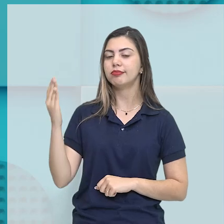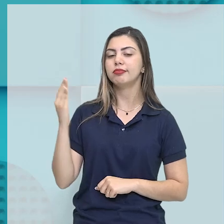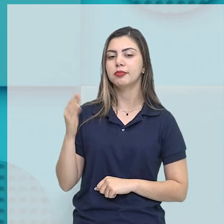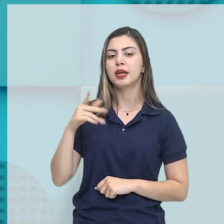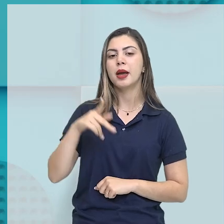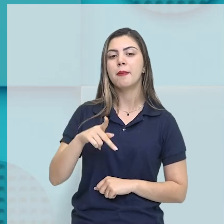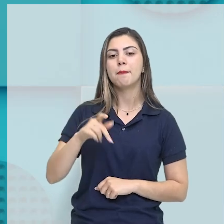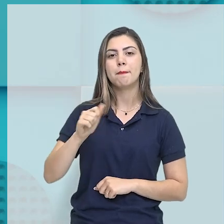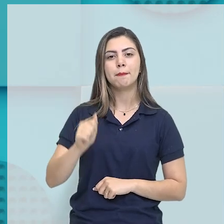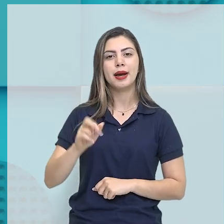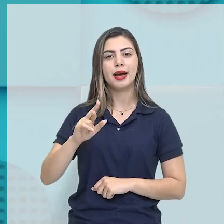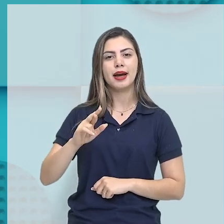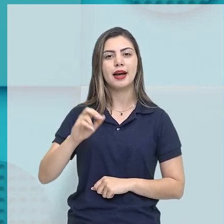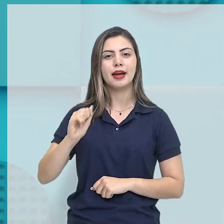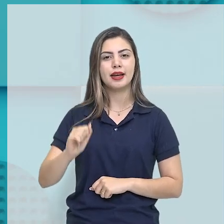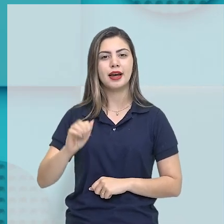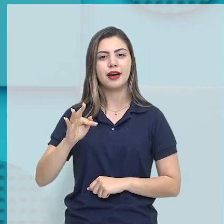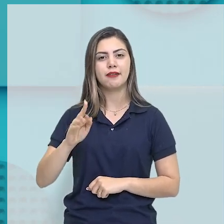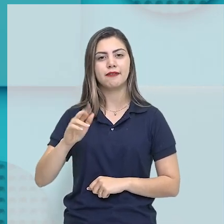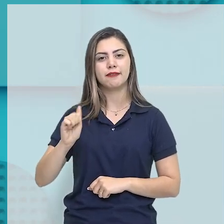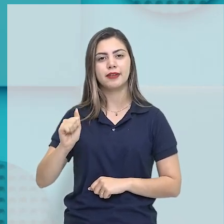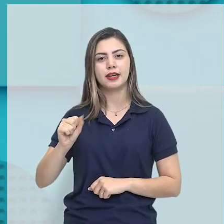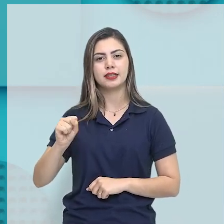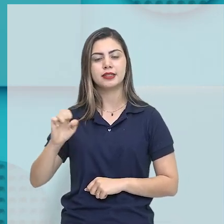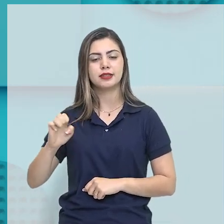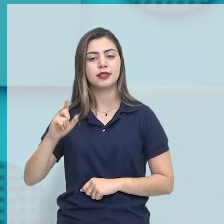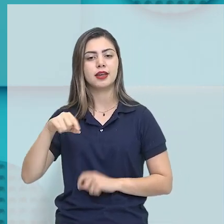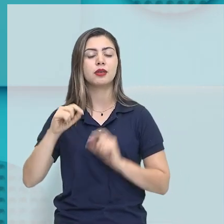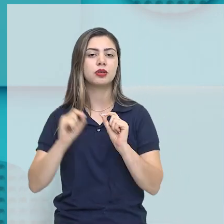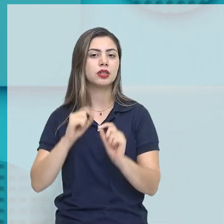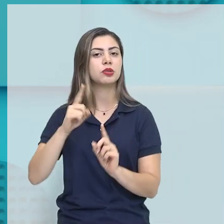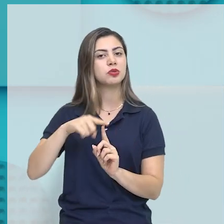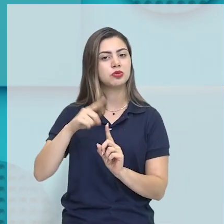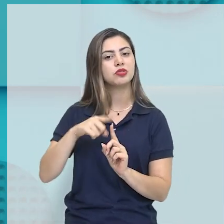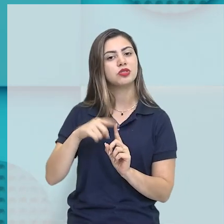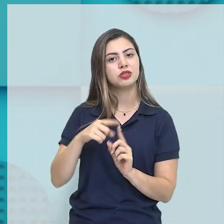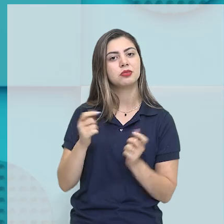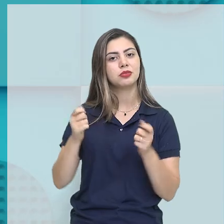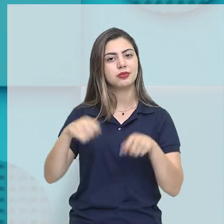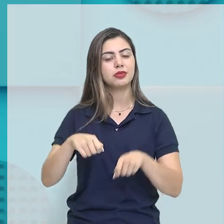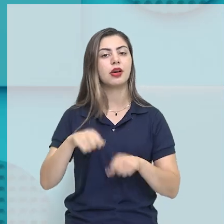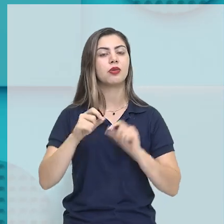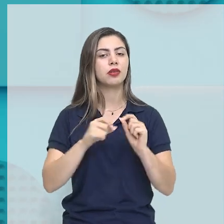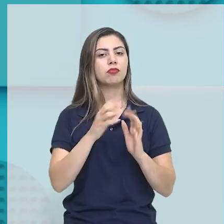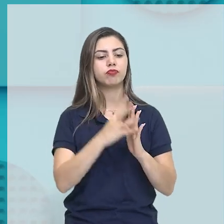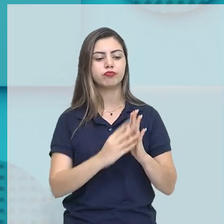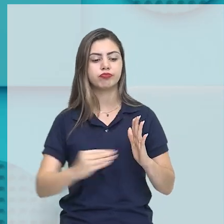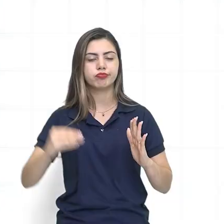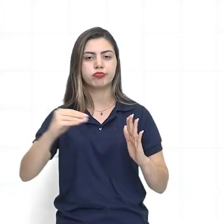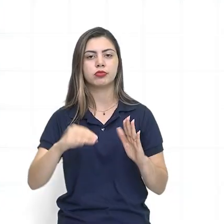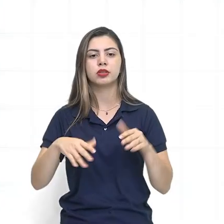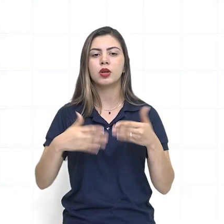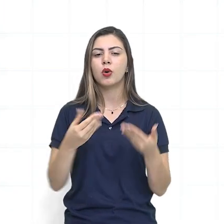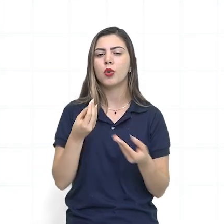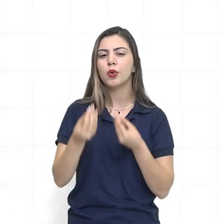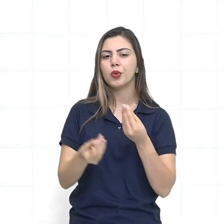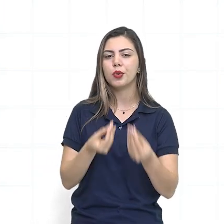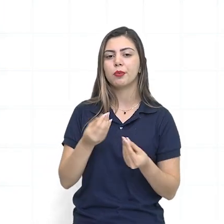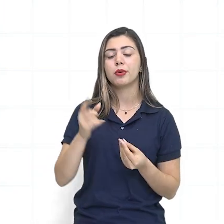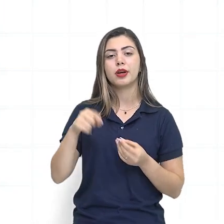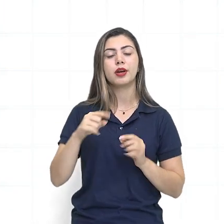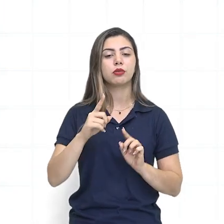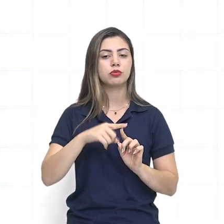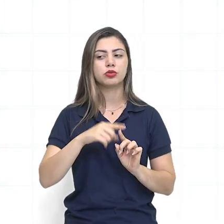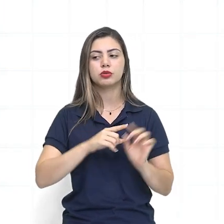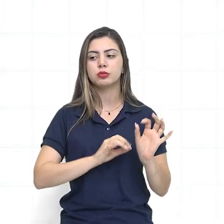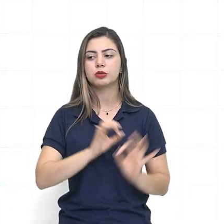paráfrase também é outra forma de fazer a intertextualidade. Ele é o processo, né, de